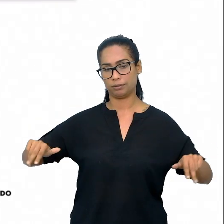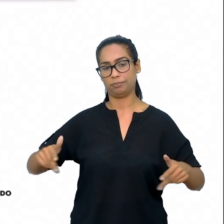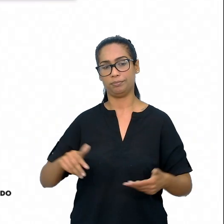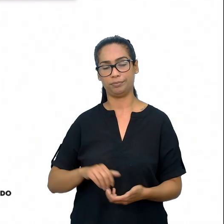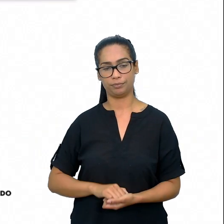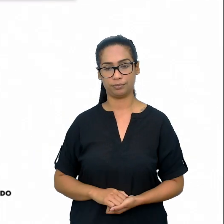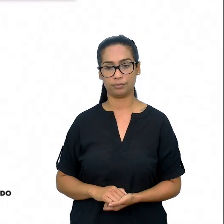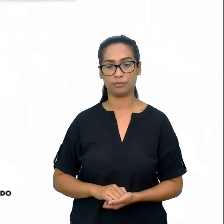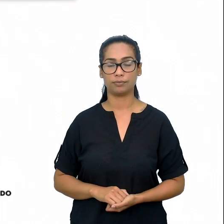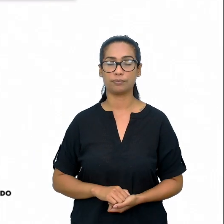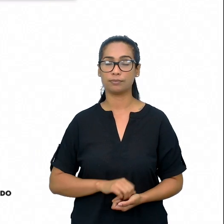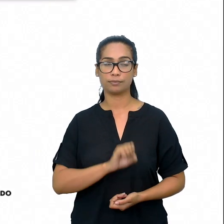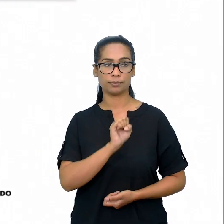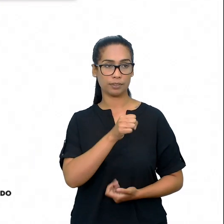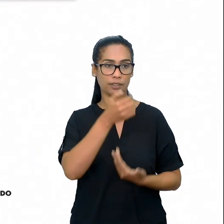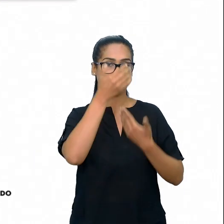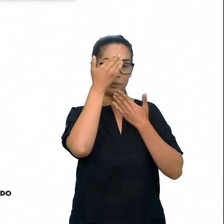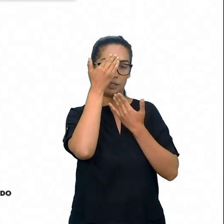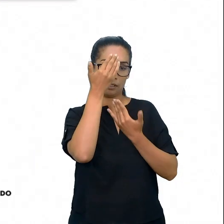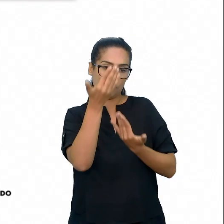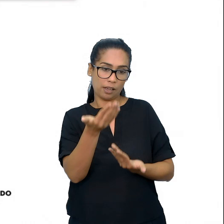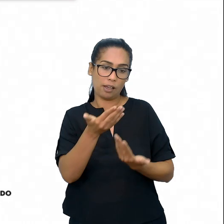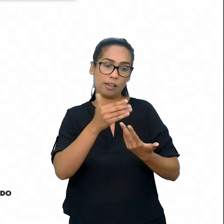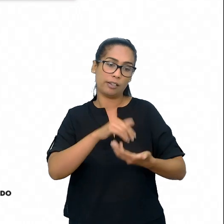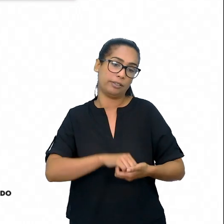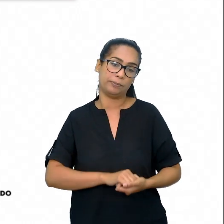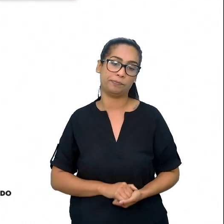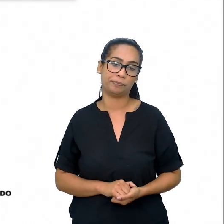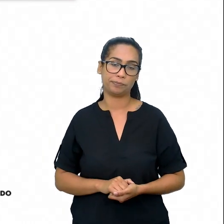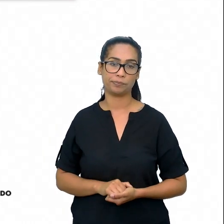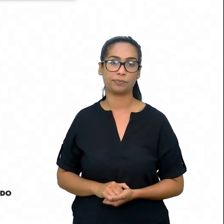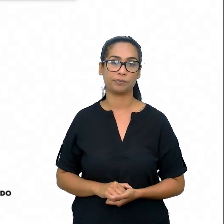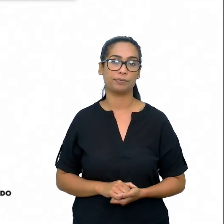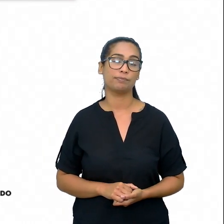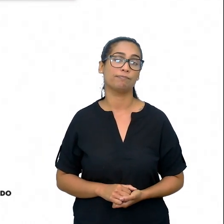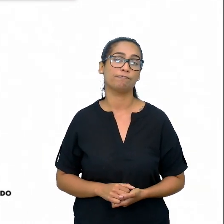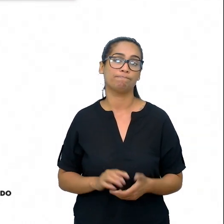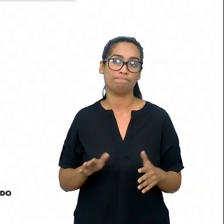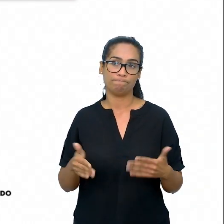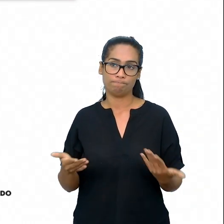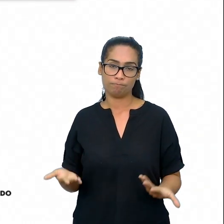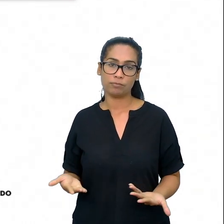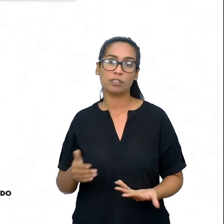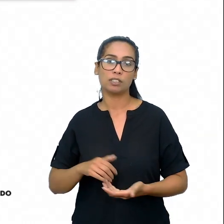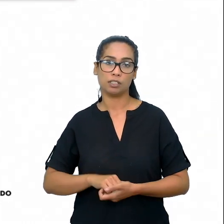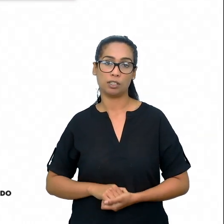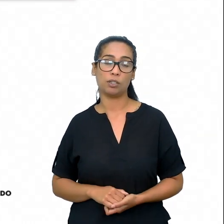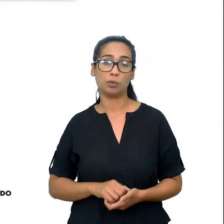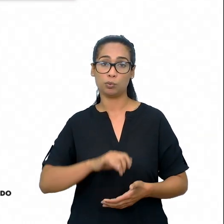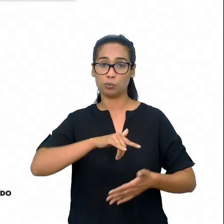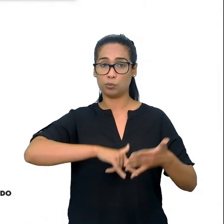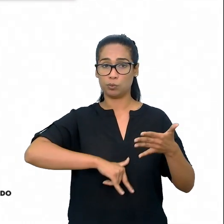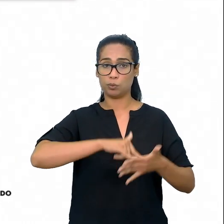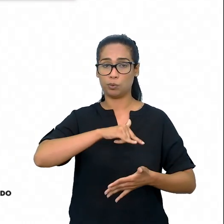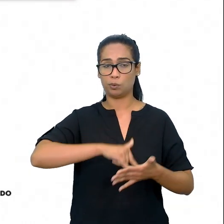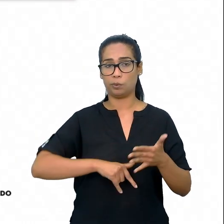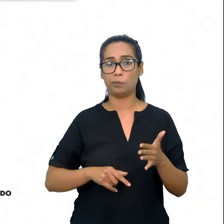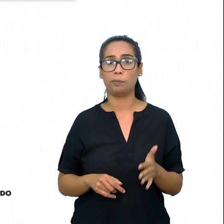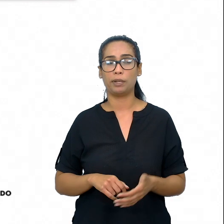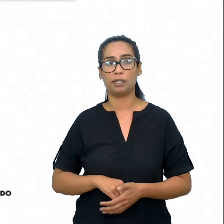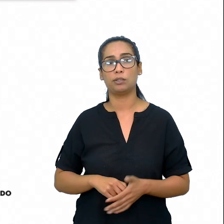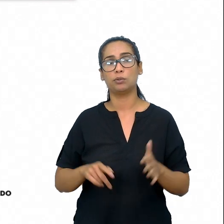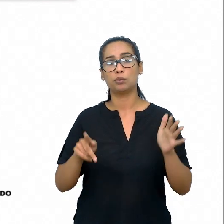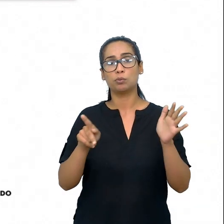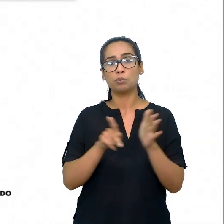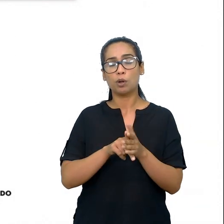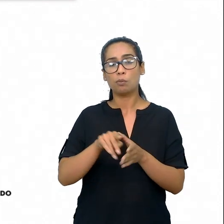Isso aí, André, muito obrigado. Bom, então, né, nós vimos aí que os próprios documentos norteadores, nesse